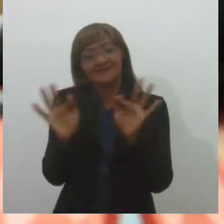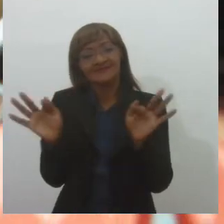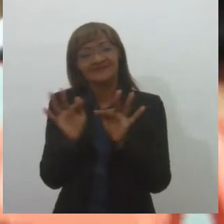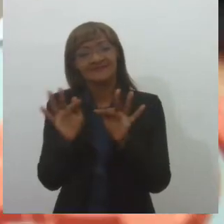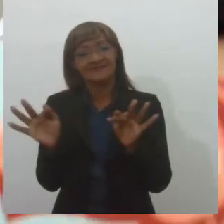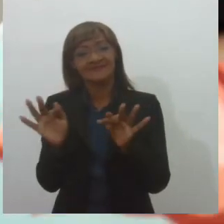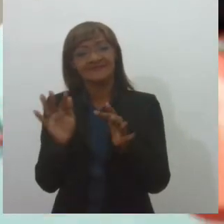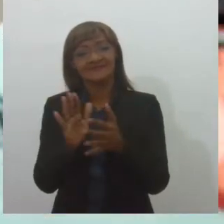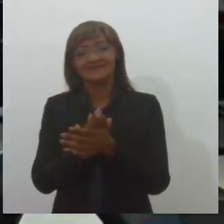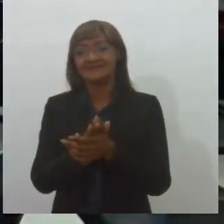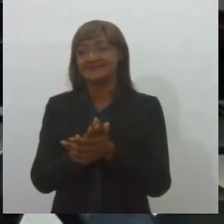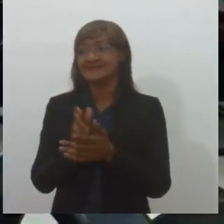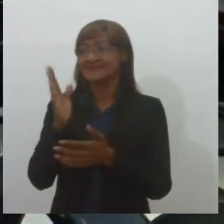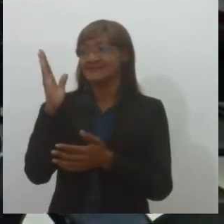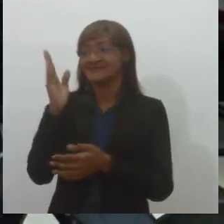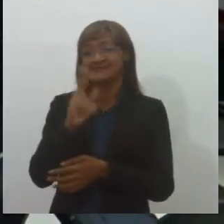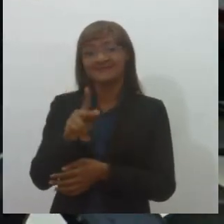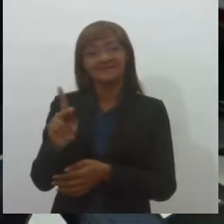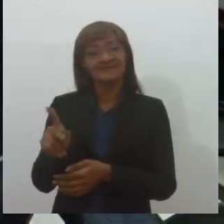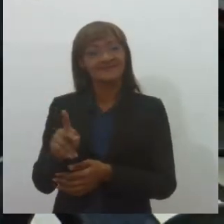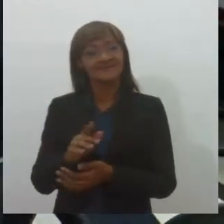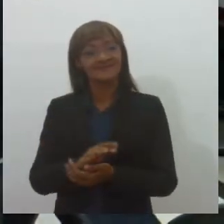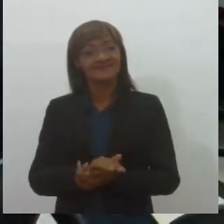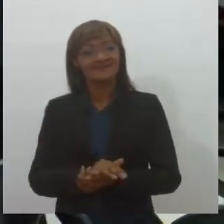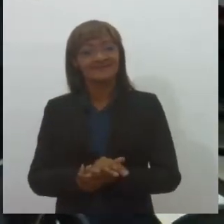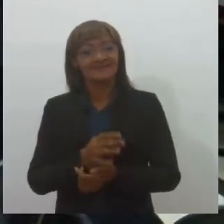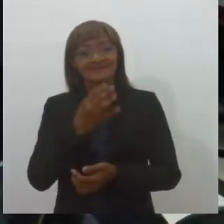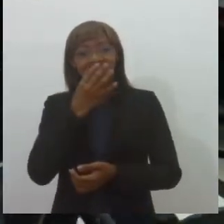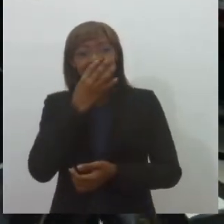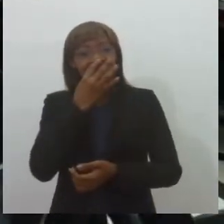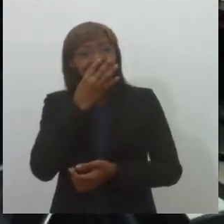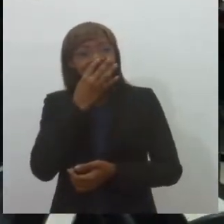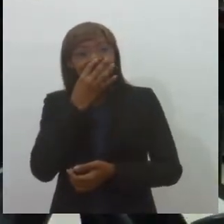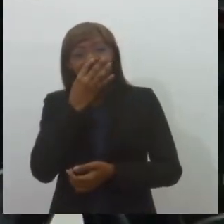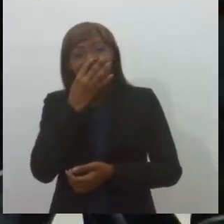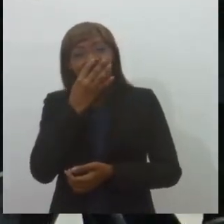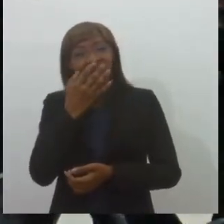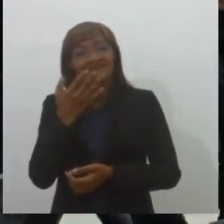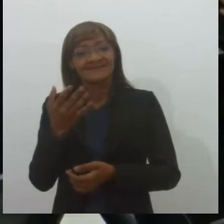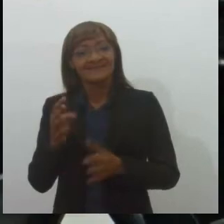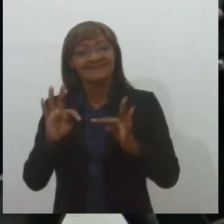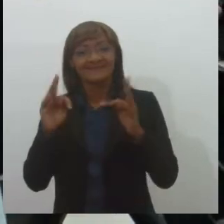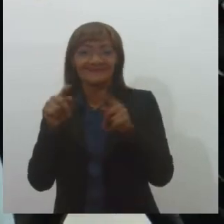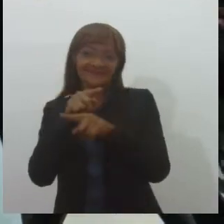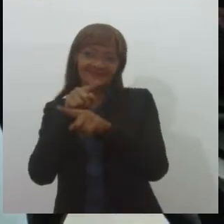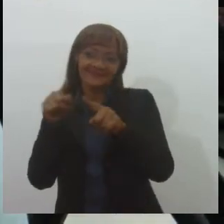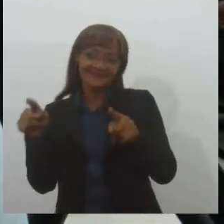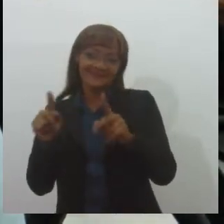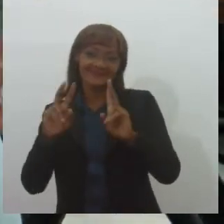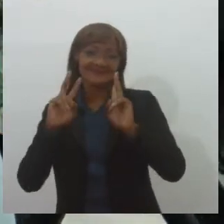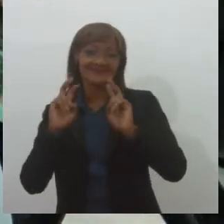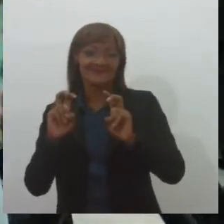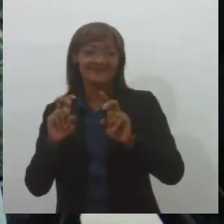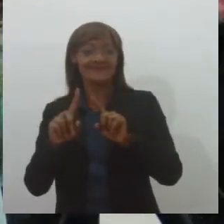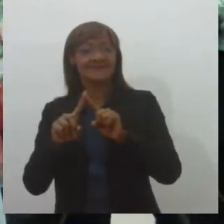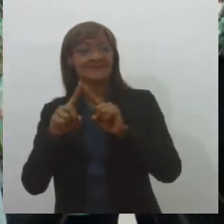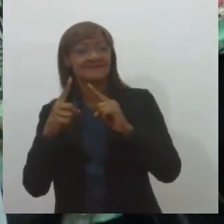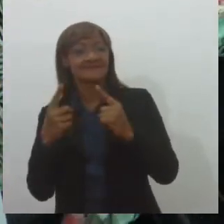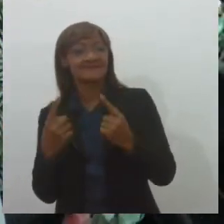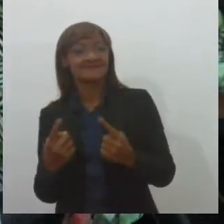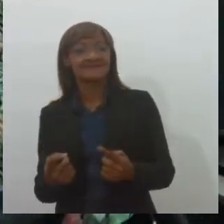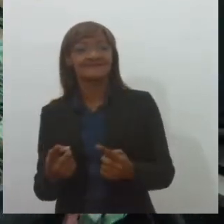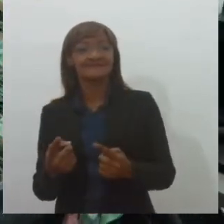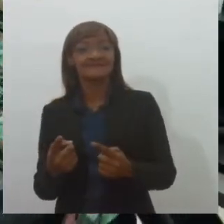de Bernard Charlot e tem uma simpatia assim enrolar aí como todos poderão ver em Mas tem uma